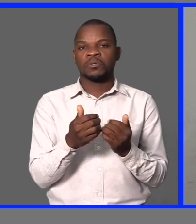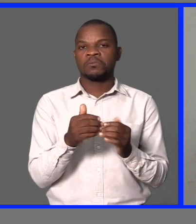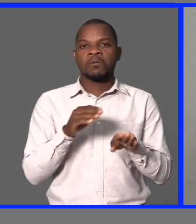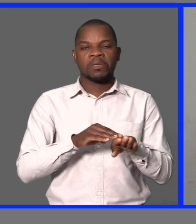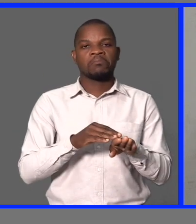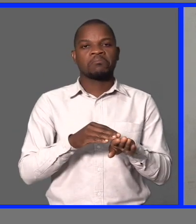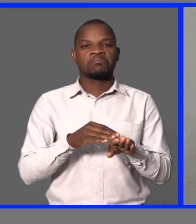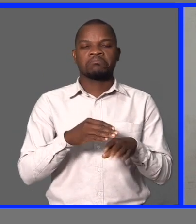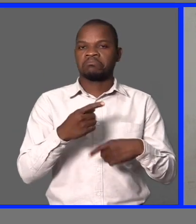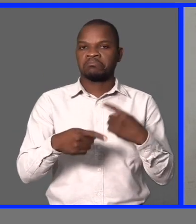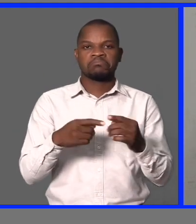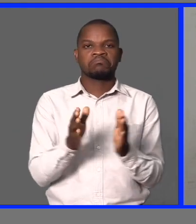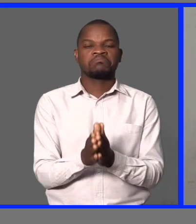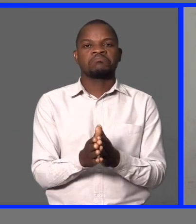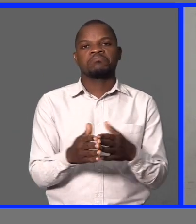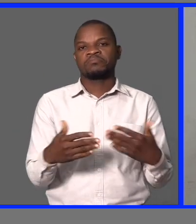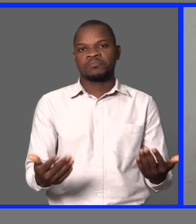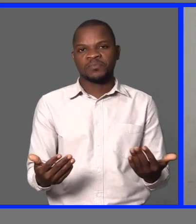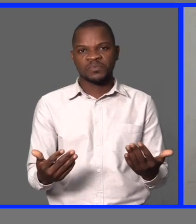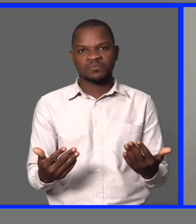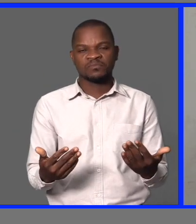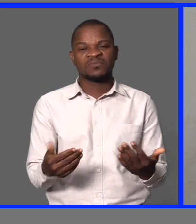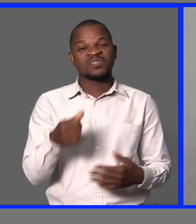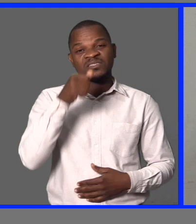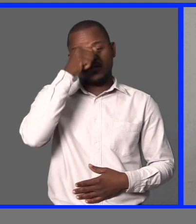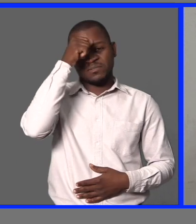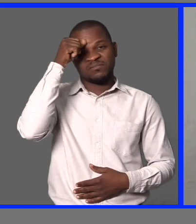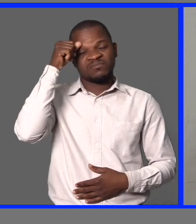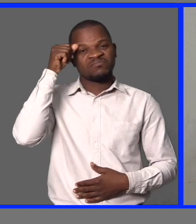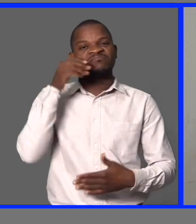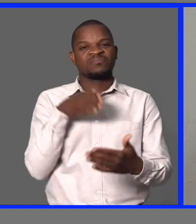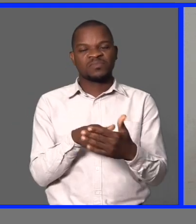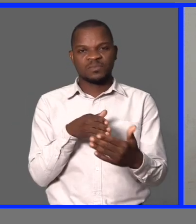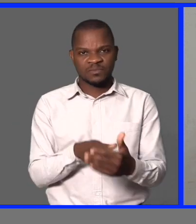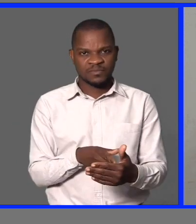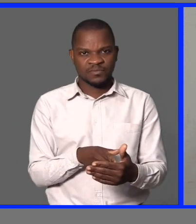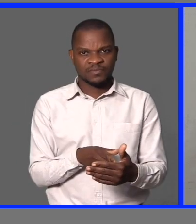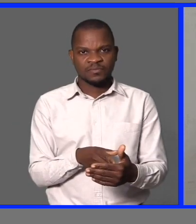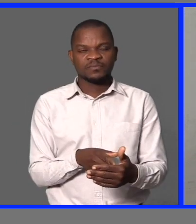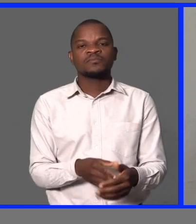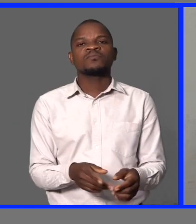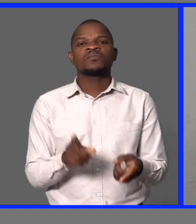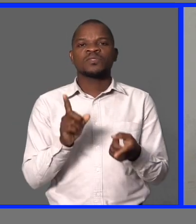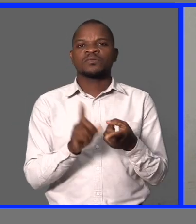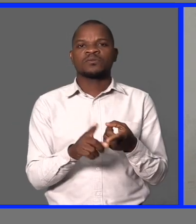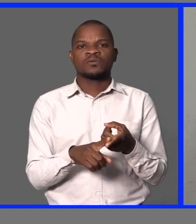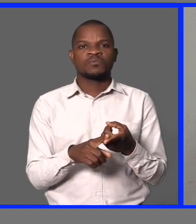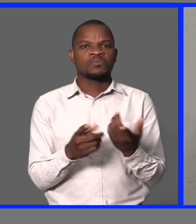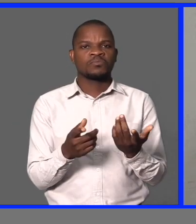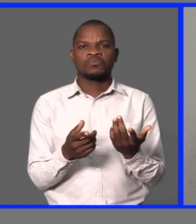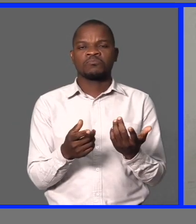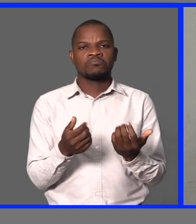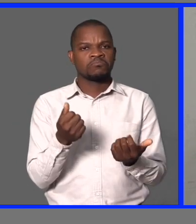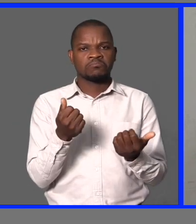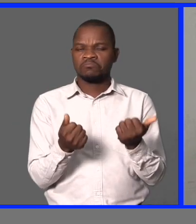Então, já os pés ficaram mesmo, já não se esticaram bem, assim. Então, quando eu já fiquei, mesmo